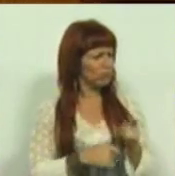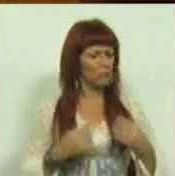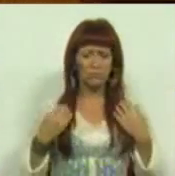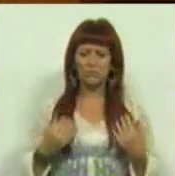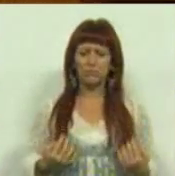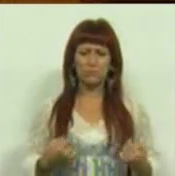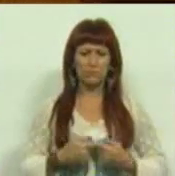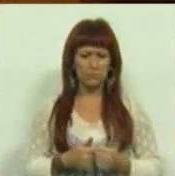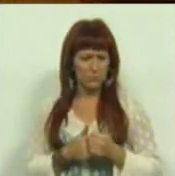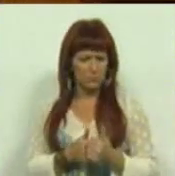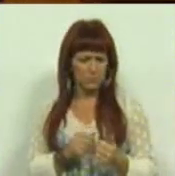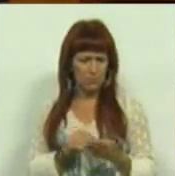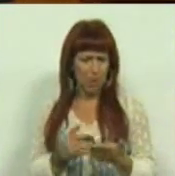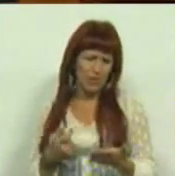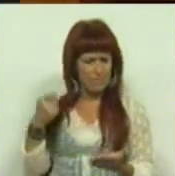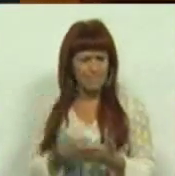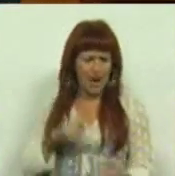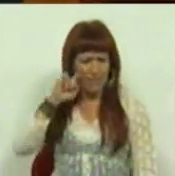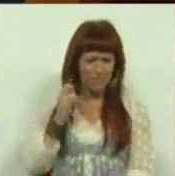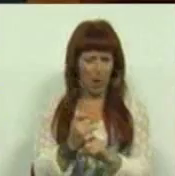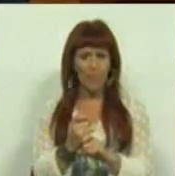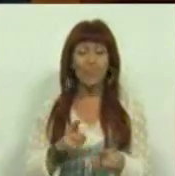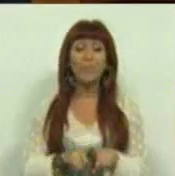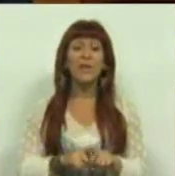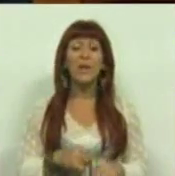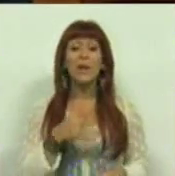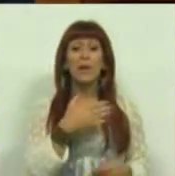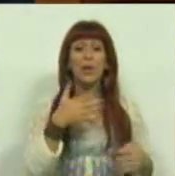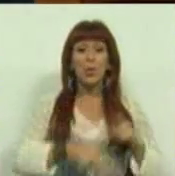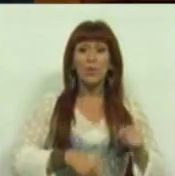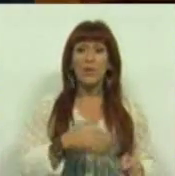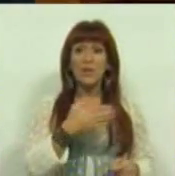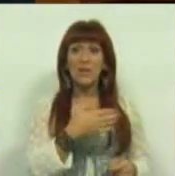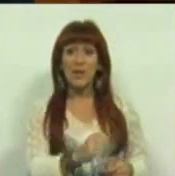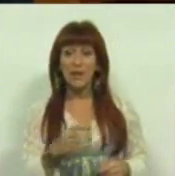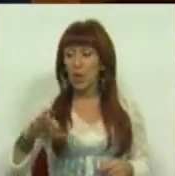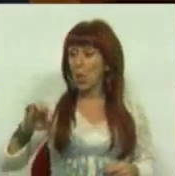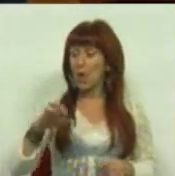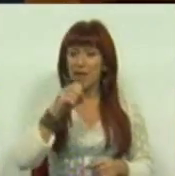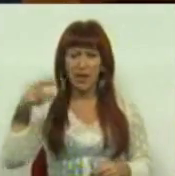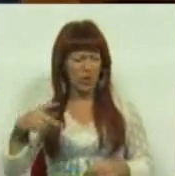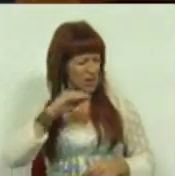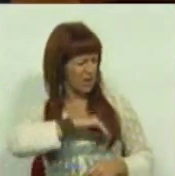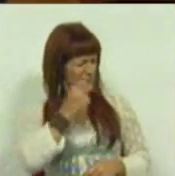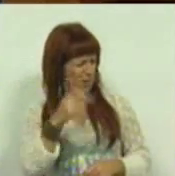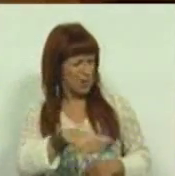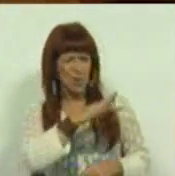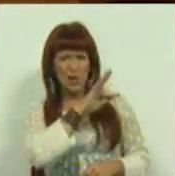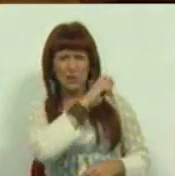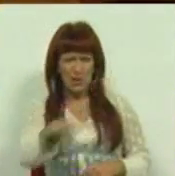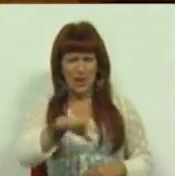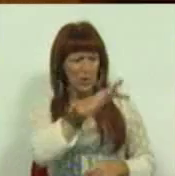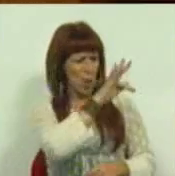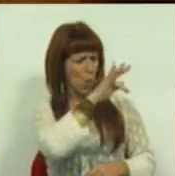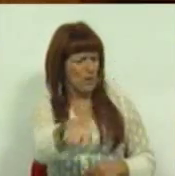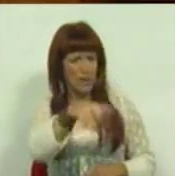dos mais pobres. Cortar 70 ou 80 euros em pensões de 300 ou 400 euros